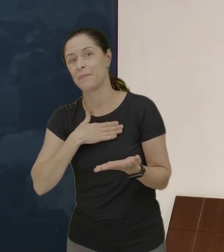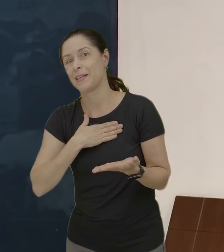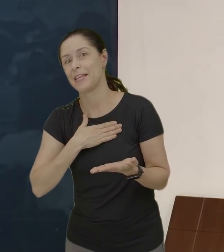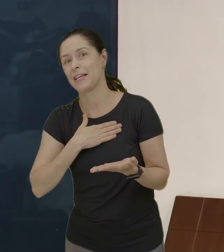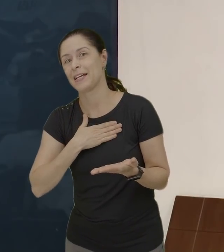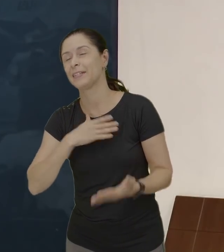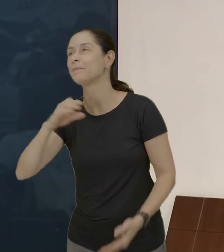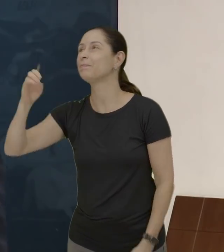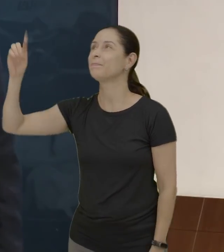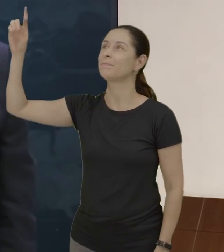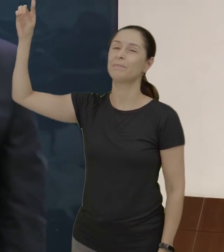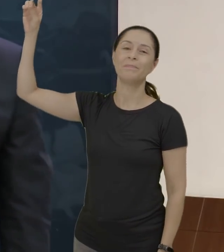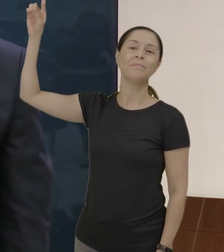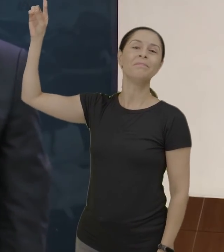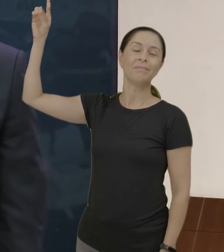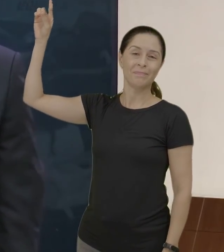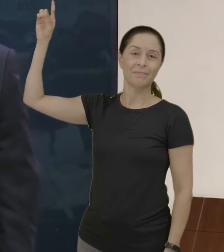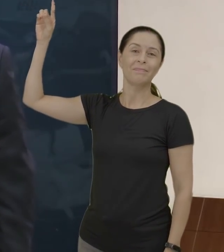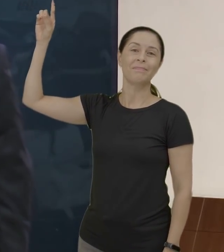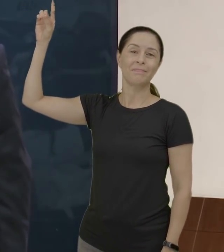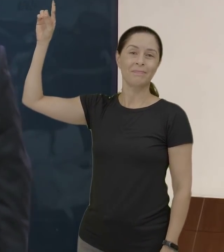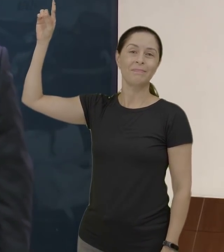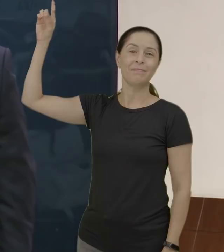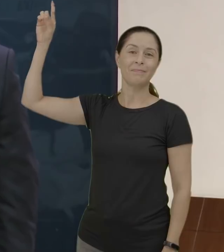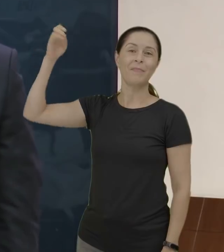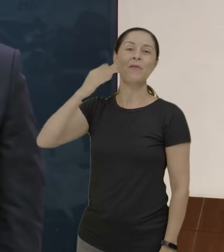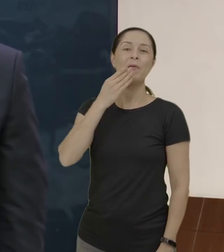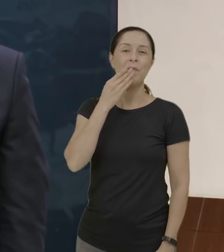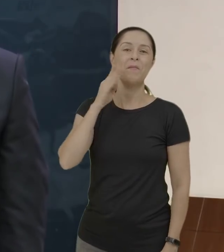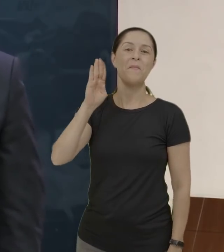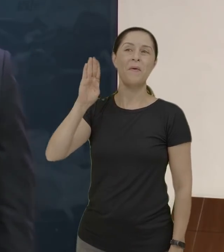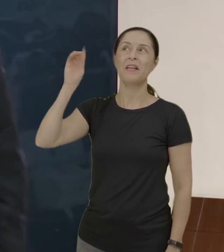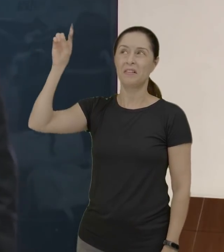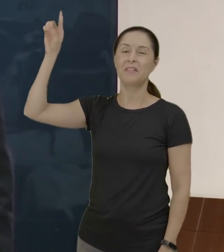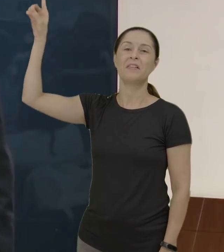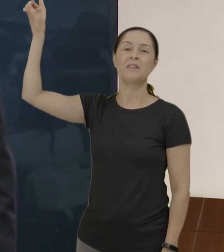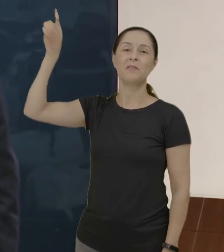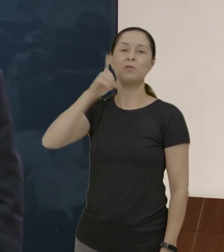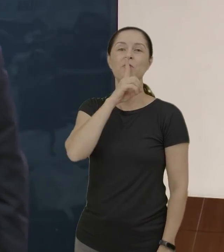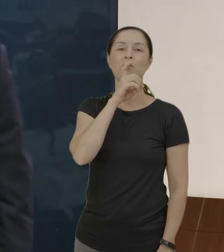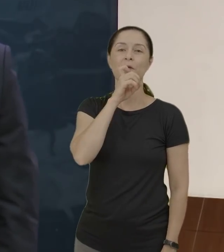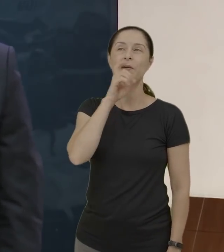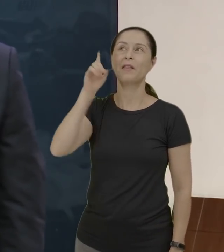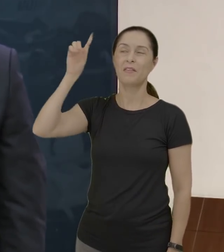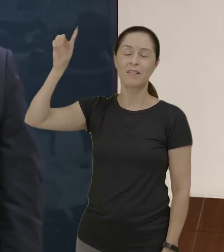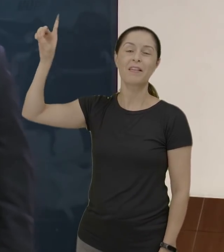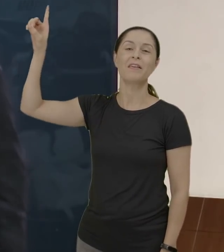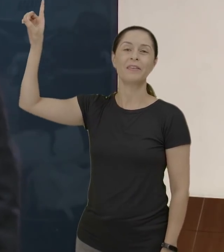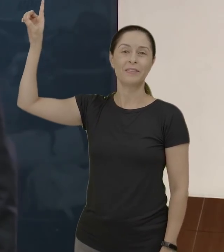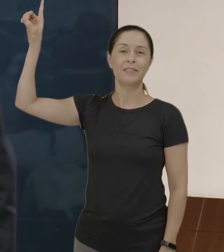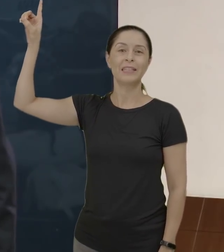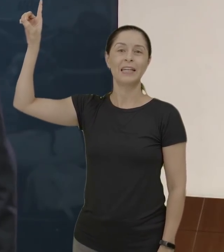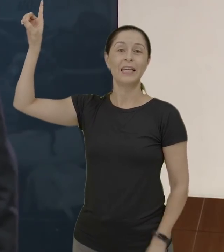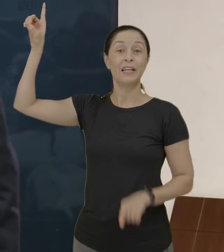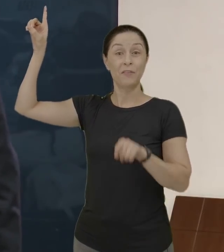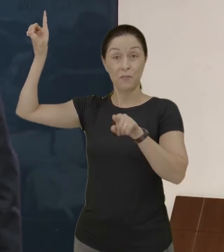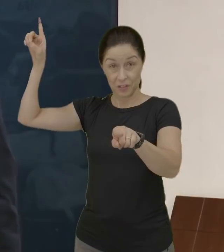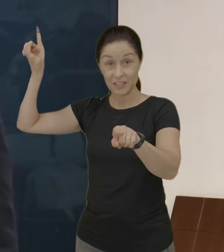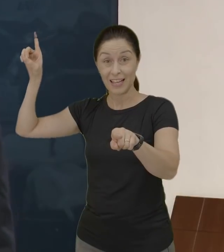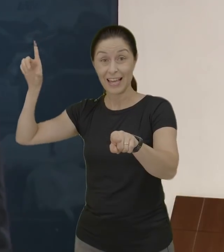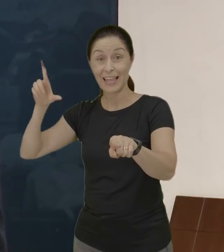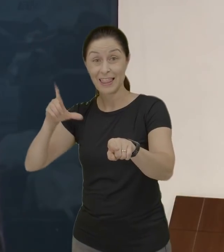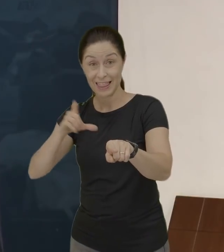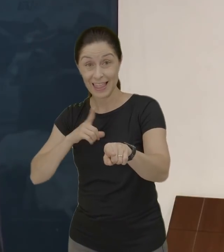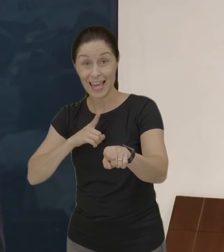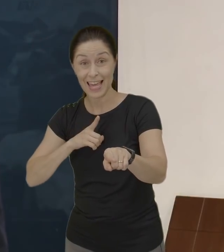firmada lá em cima. A promessa de Deus, o juramento de Deus, que você que está em Cristo,